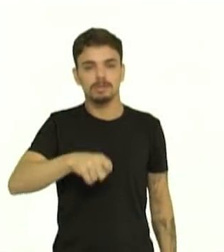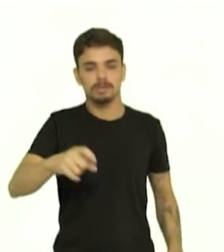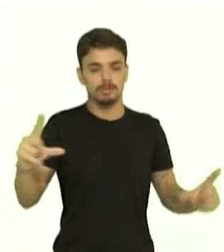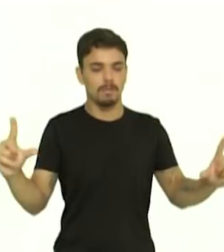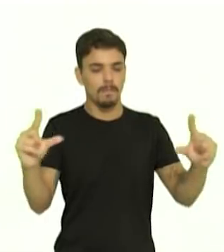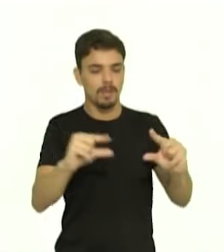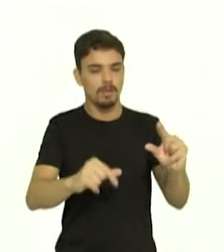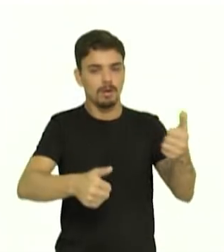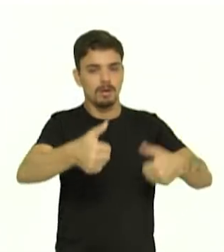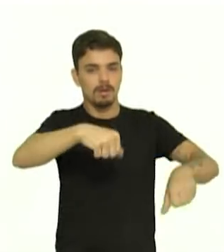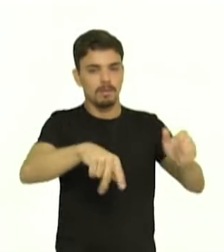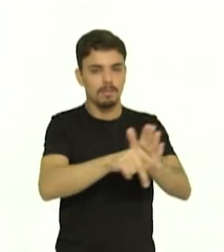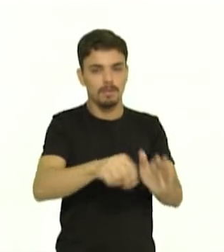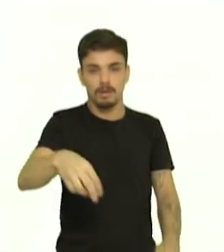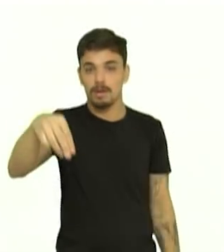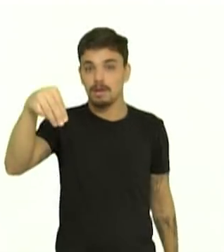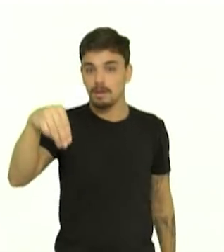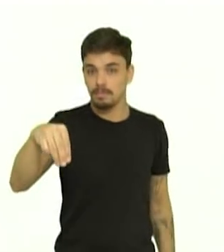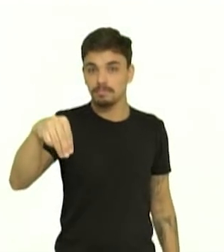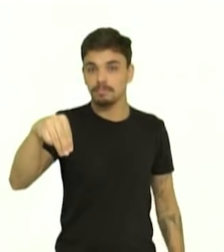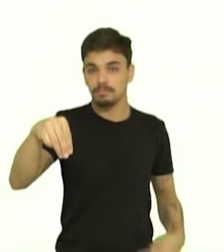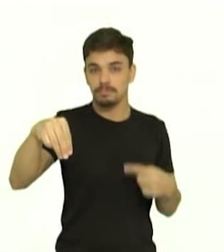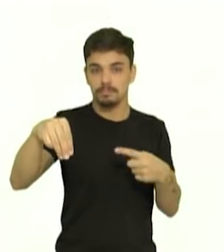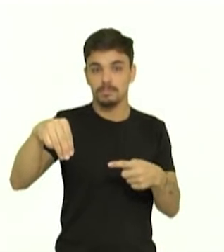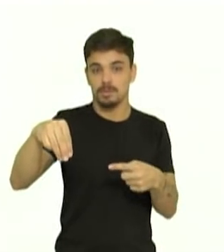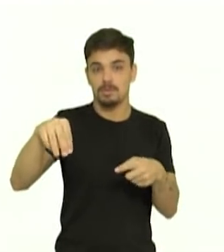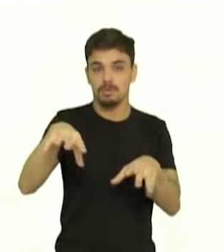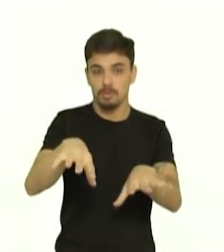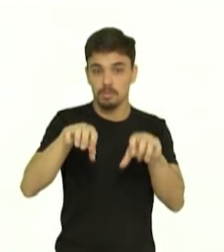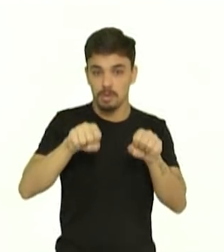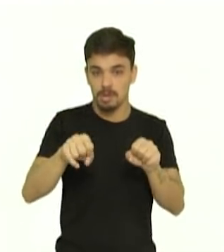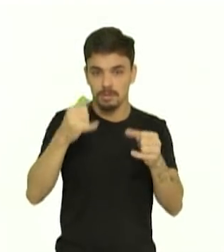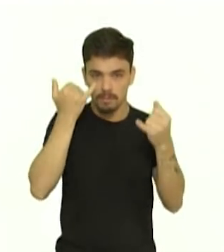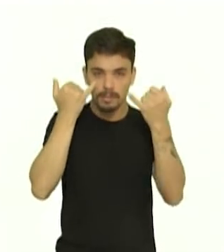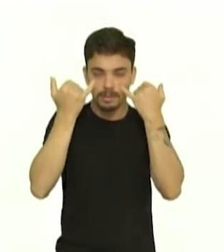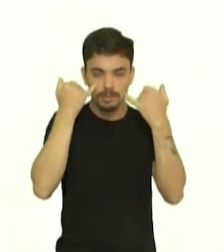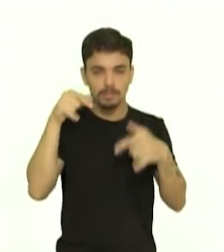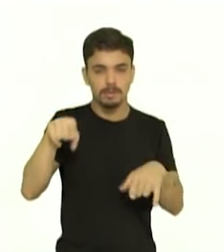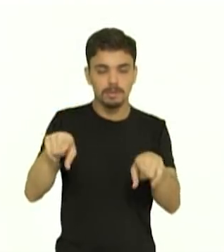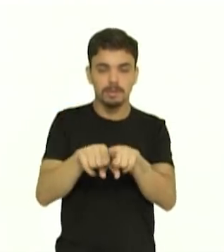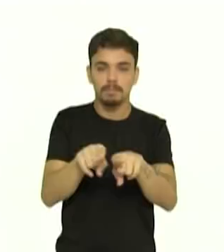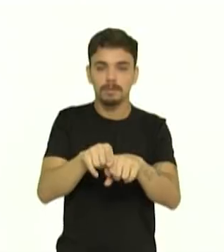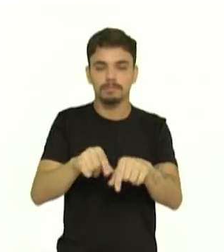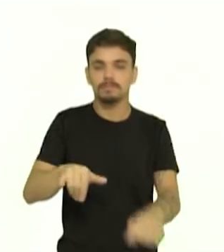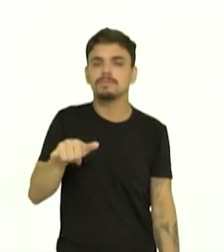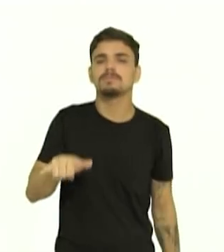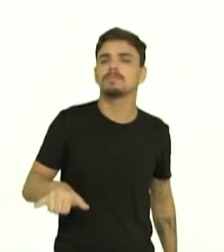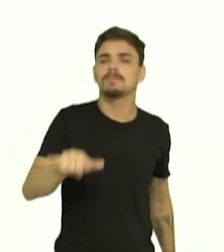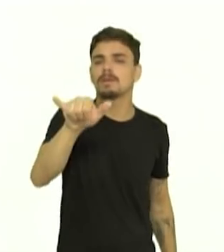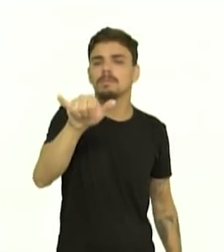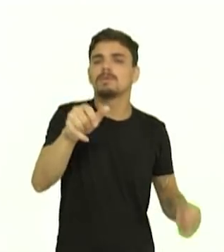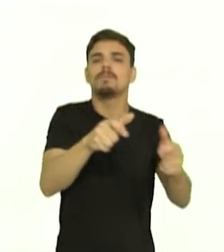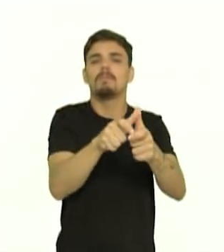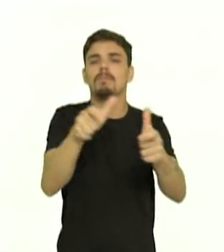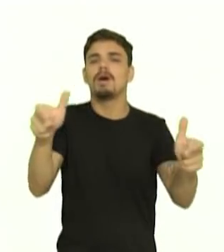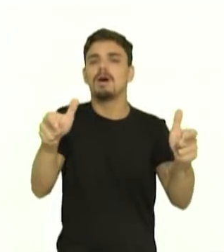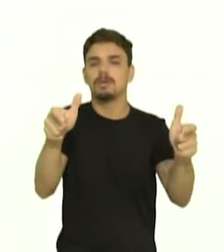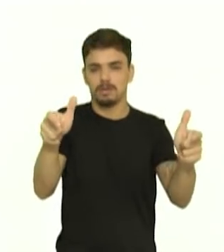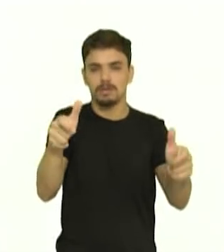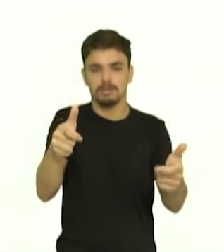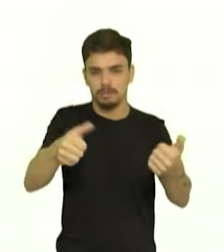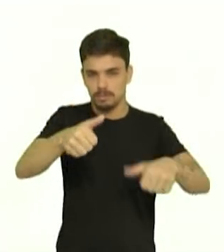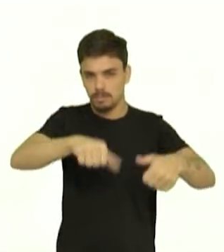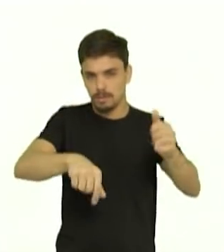menor elemento de m, guarde essa informação, e y o maior elemento de m, então guarde essa